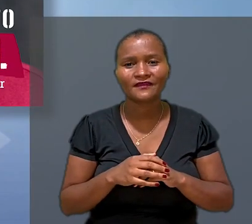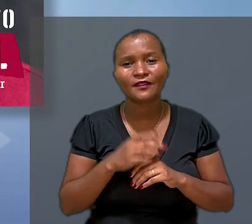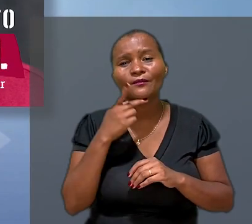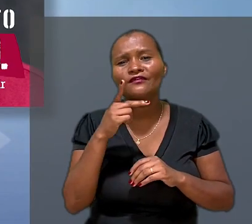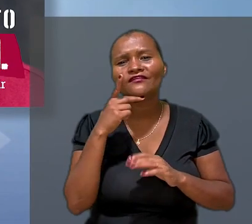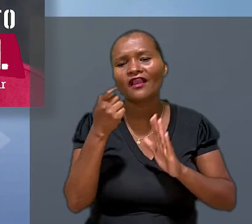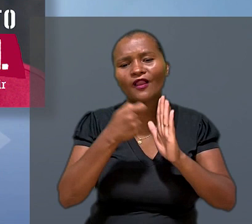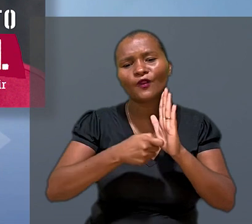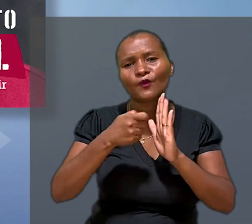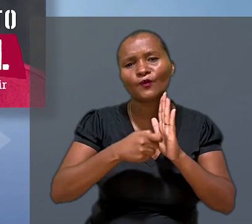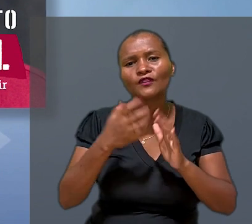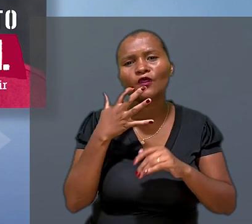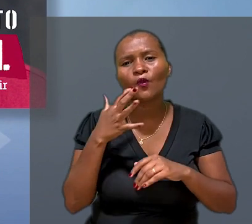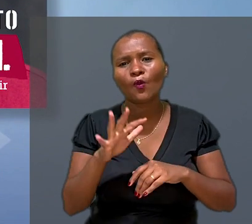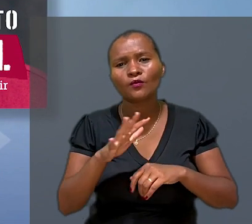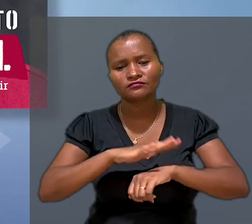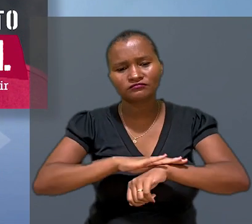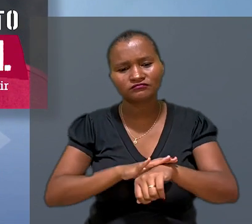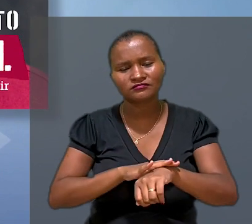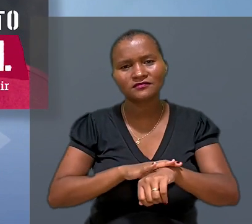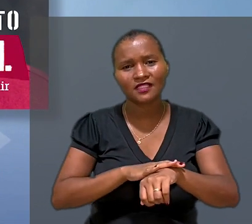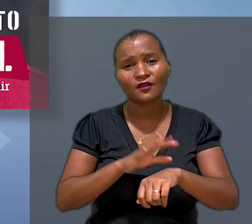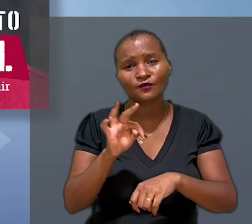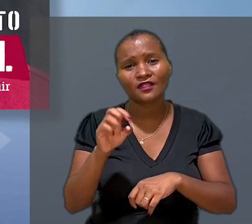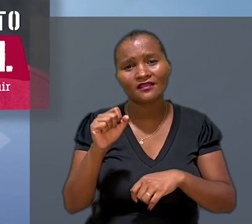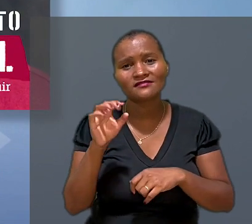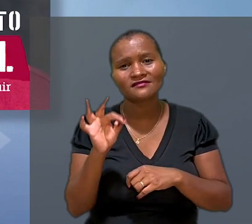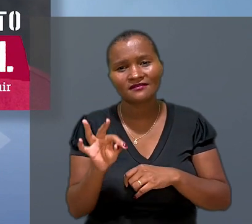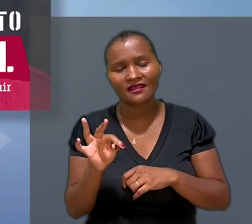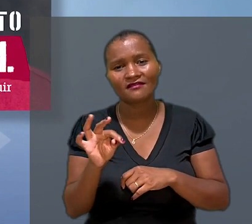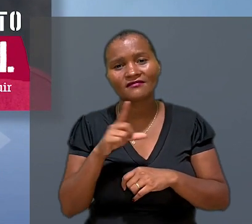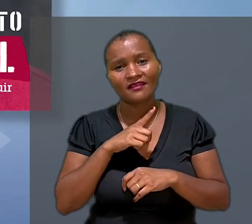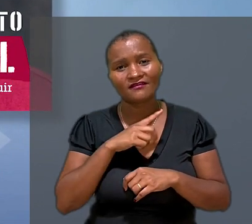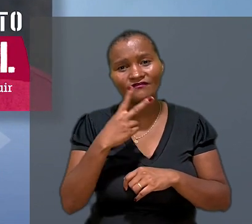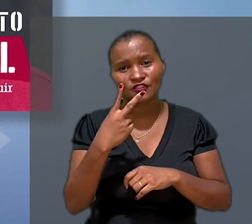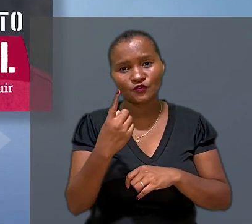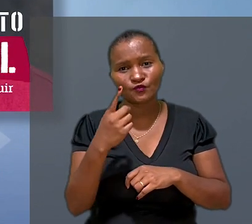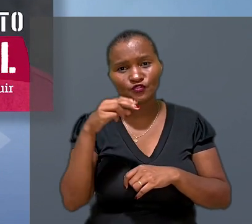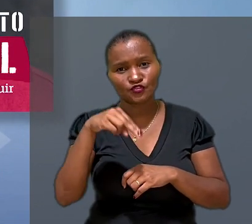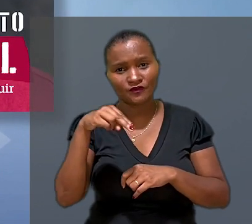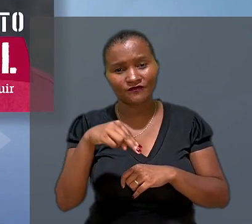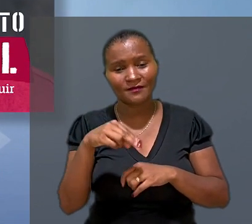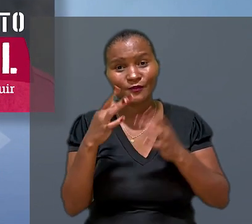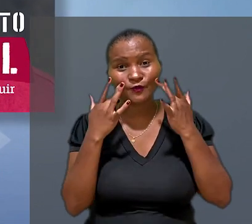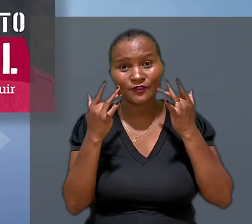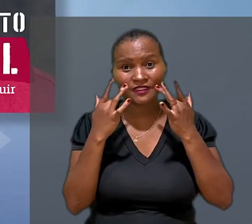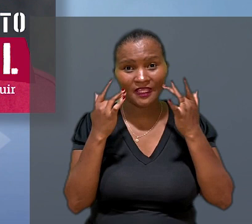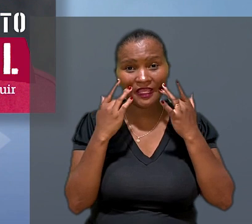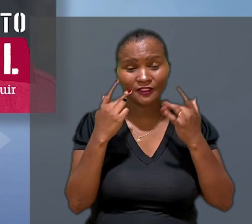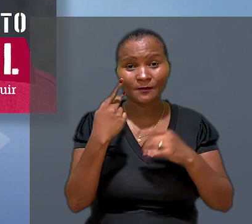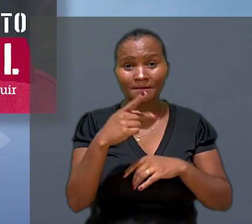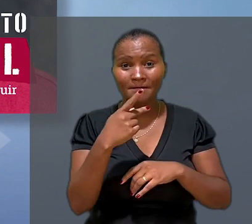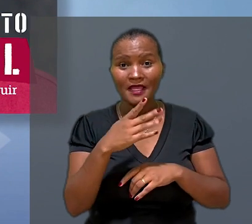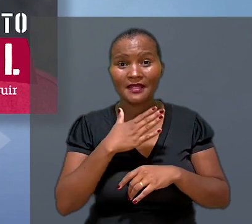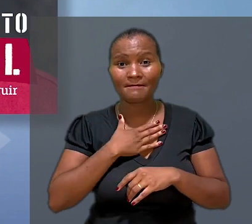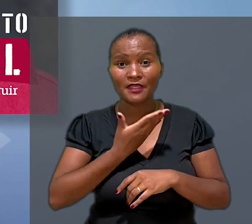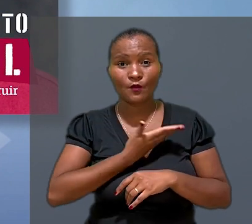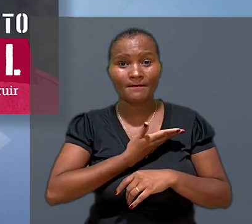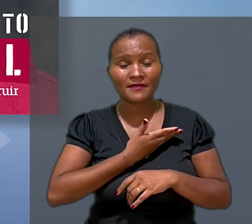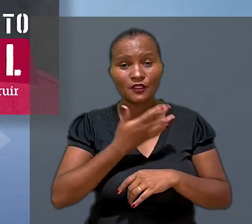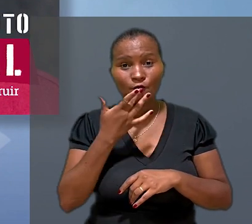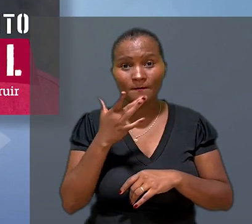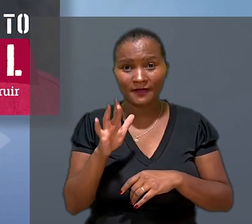E por falar em luta contra a discriminação racial, o TST apresenta em 21 de novembro a peça teatral Para Meu Amigo